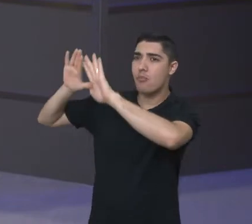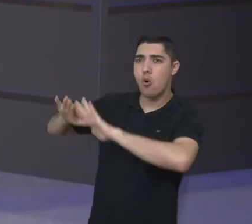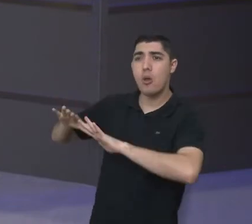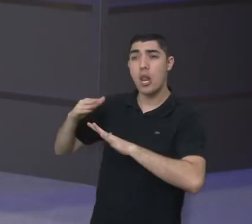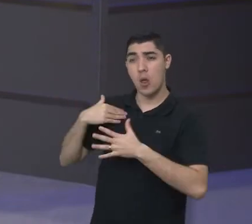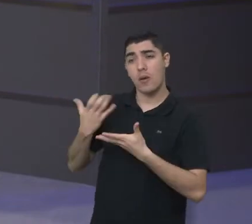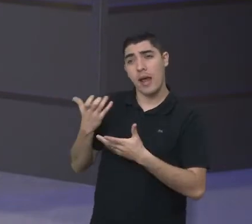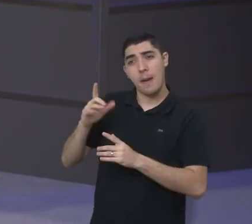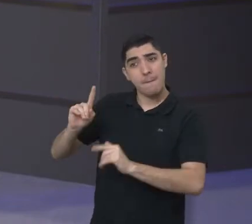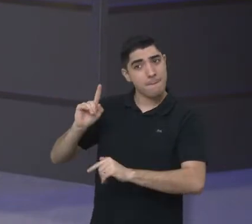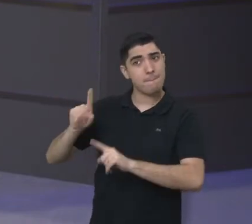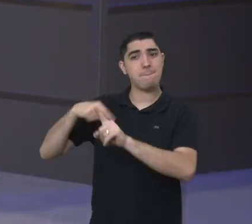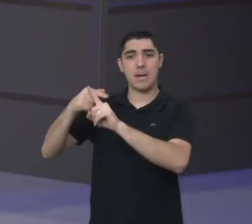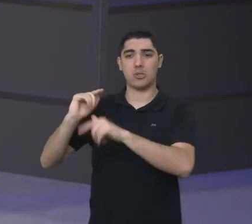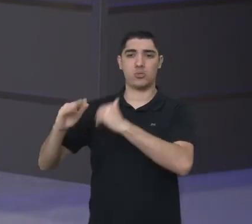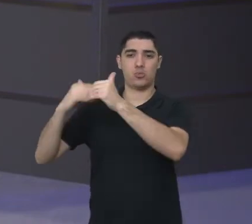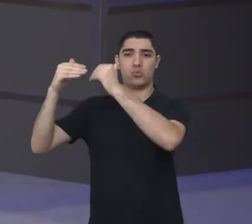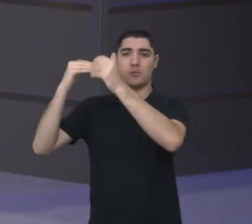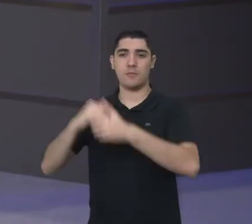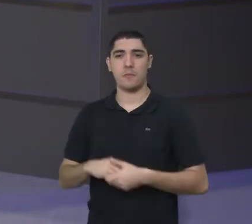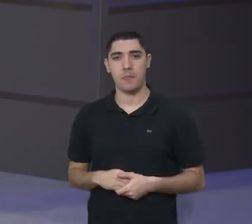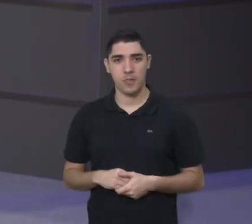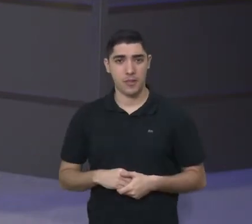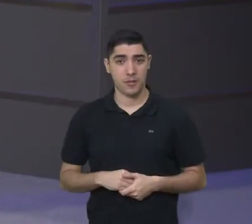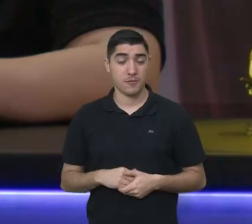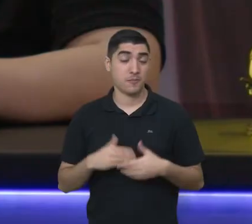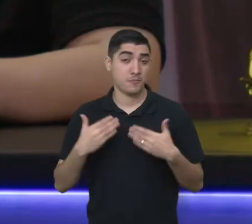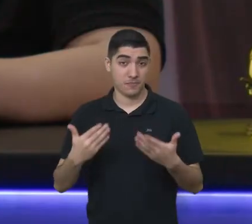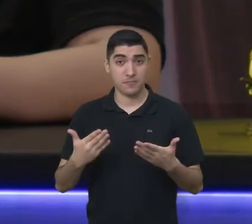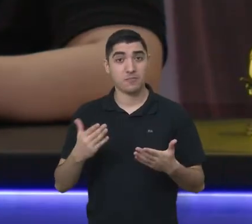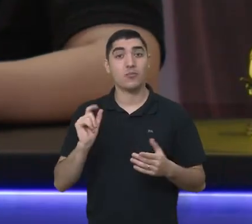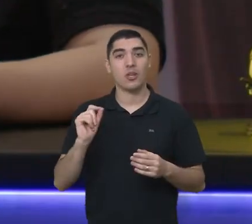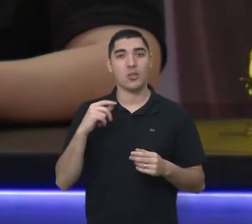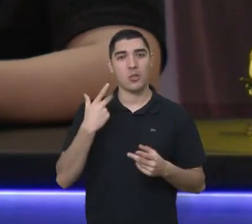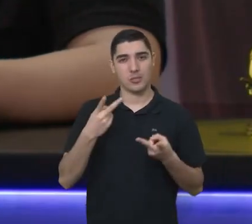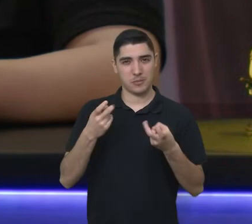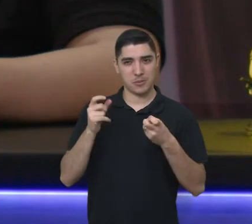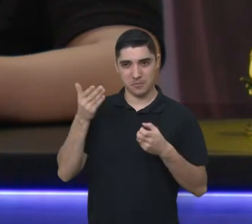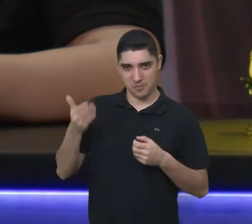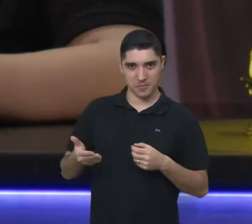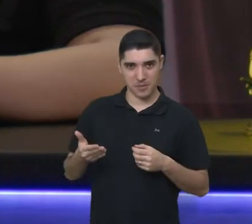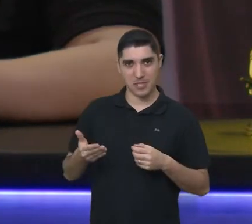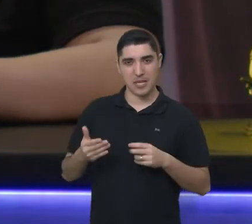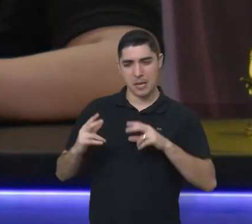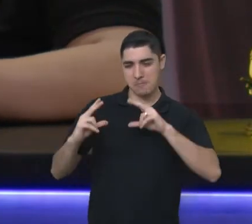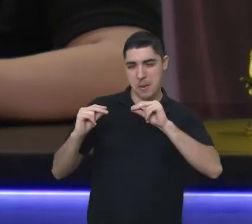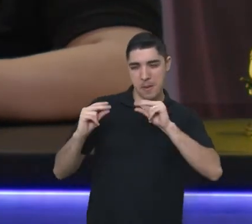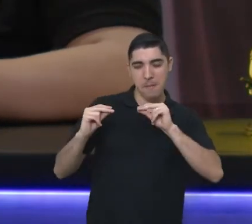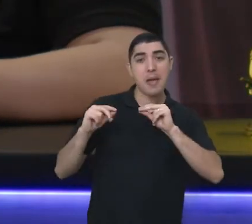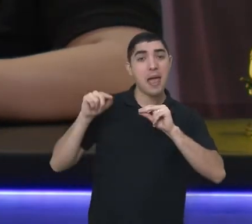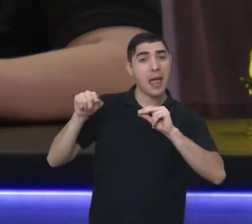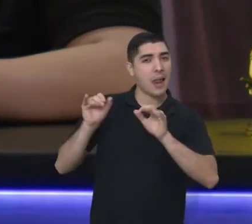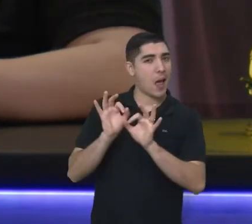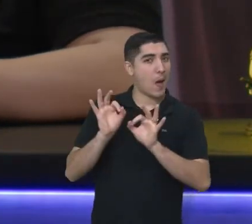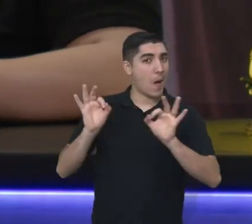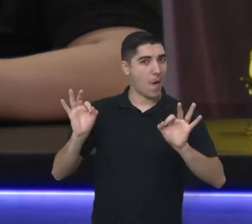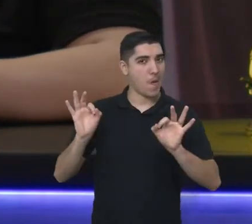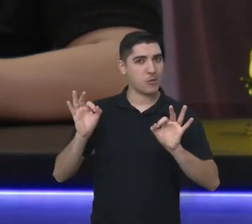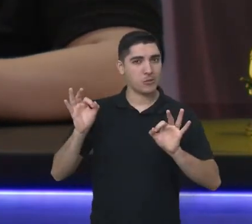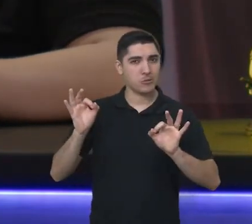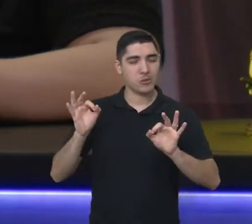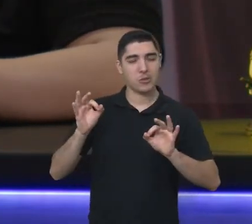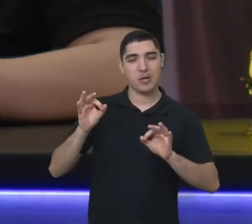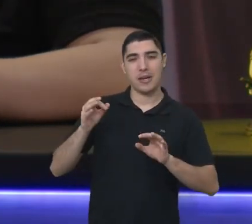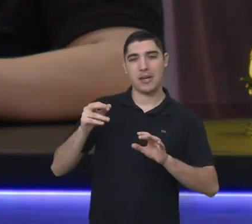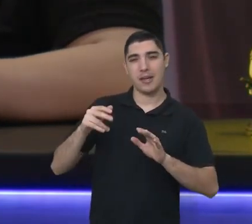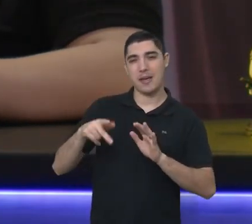e evoluir. Bom, a gente já viu que conversando, a Fernanda é uma ótima artista plástica, uma ótima